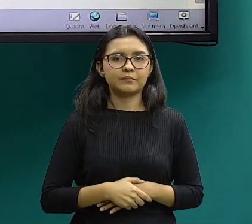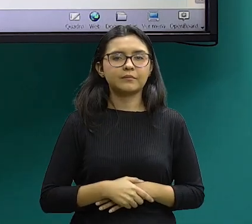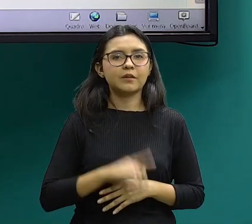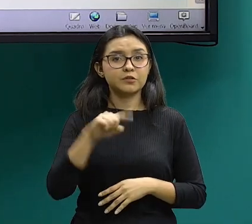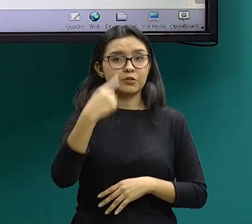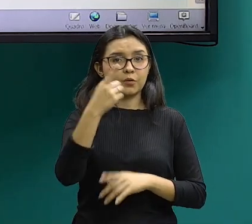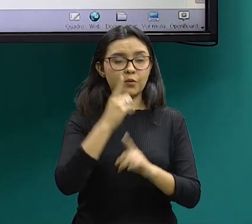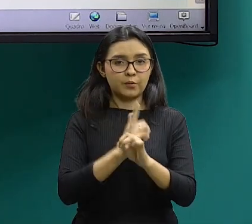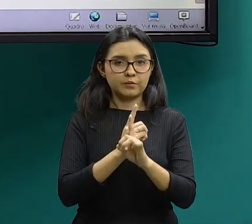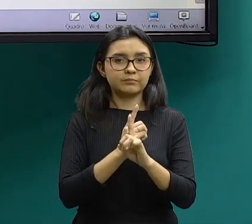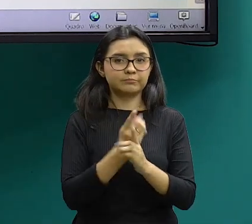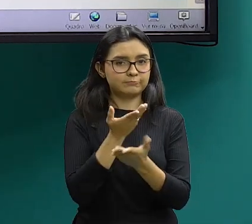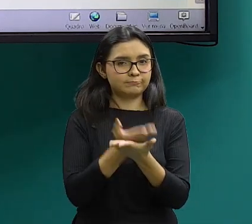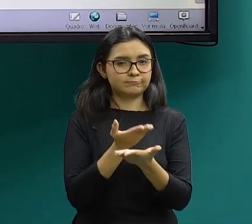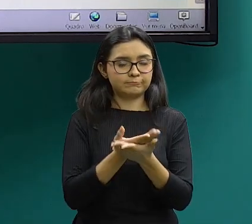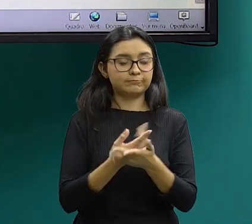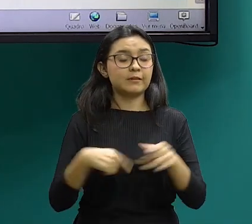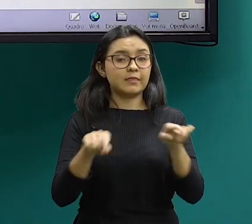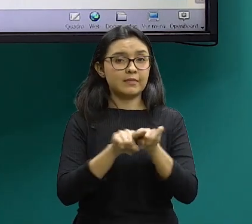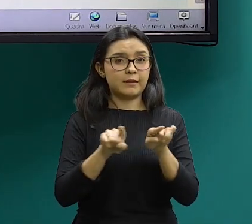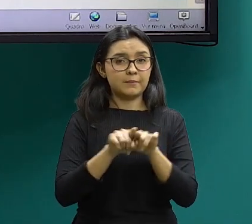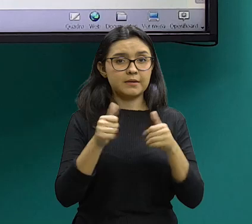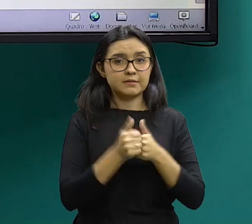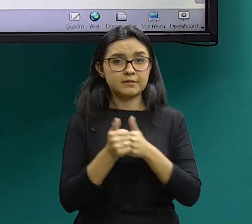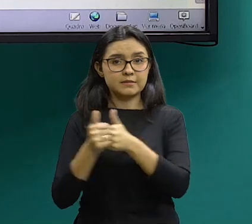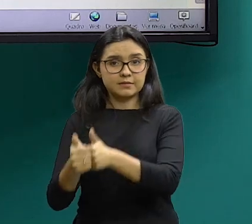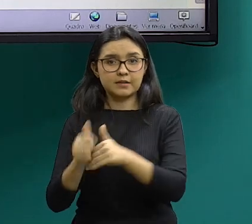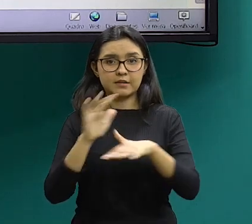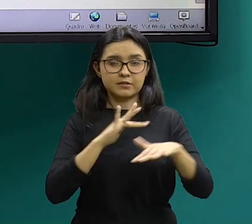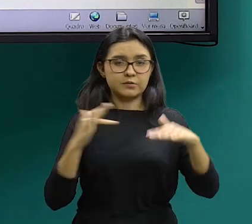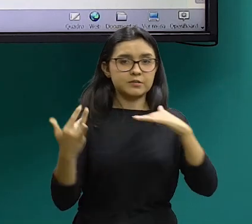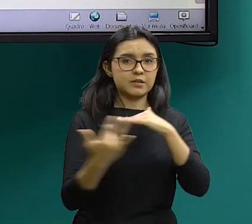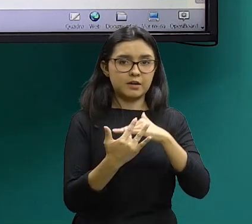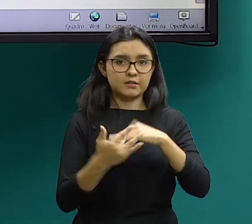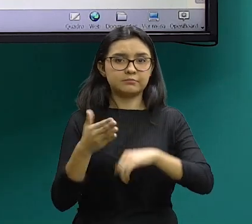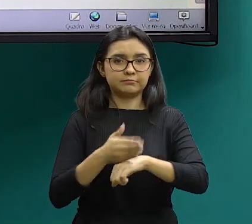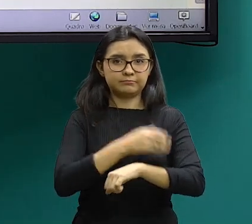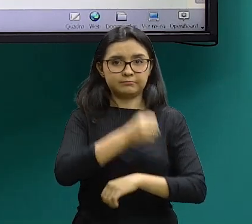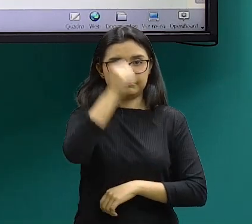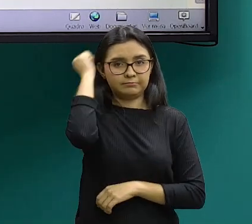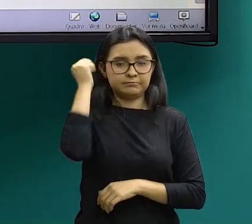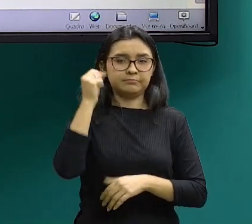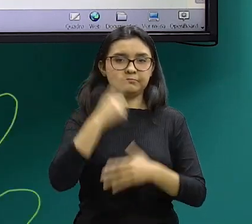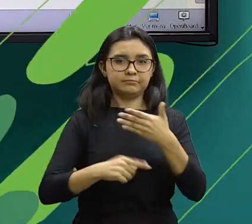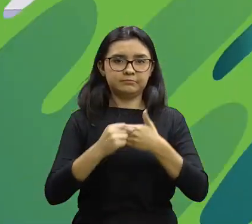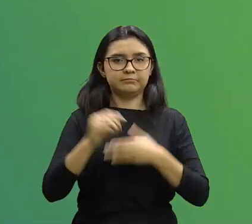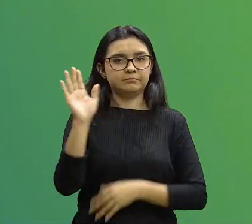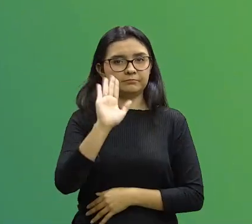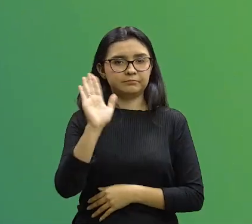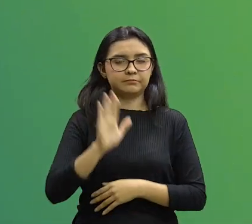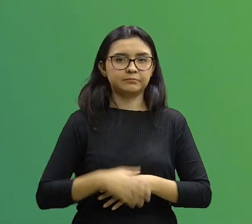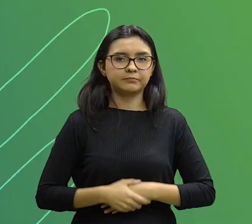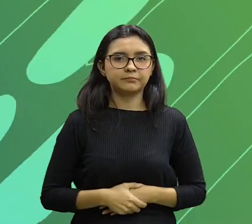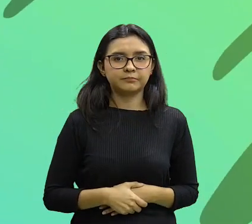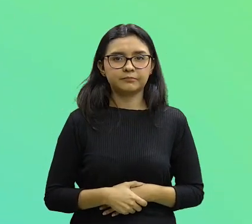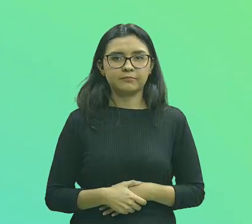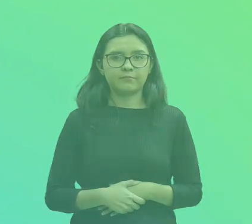nossa próxima aula. E sigam aí o Preveste UEA nas redes sociais. Um abraço, galera. Valeu, tchau!